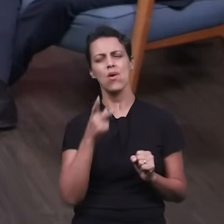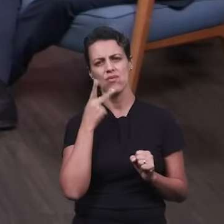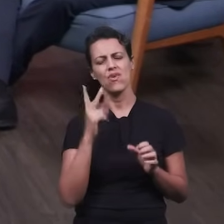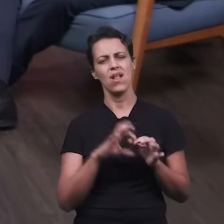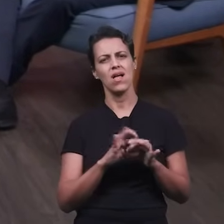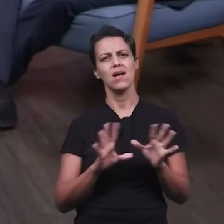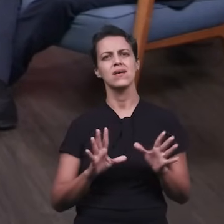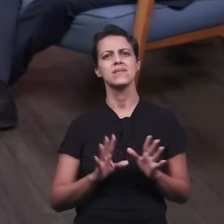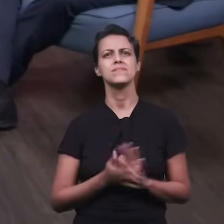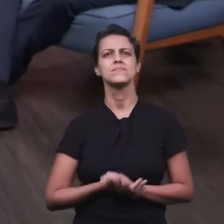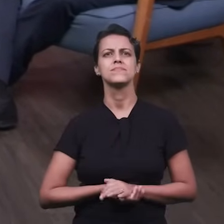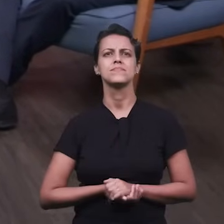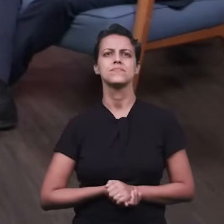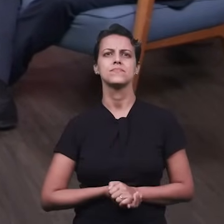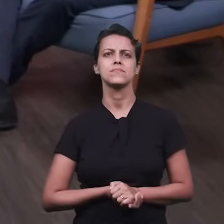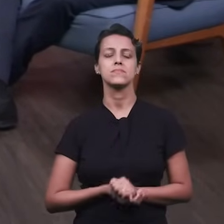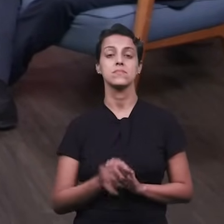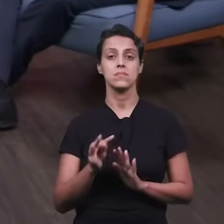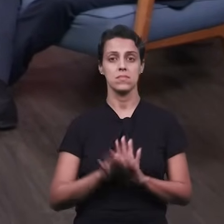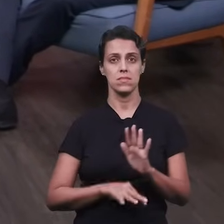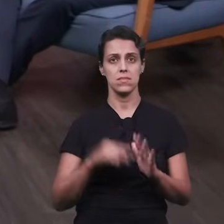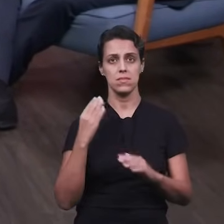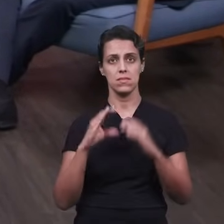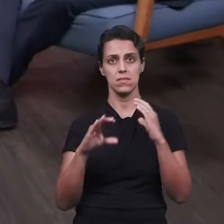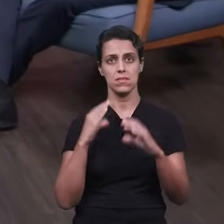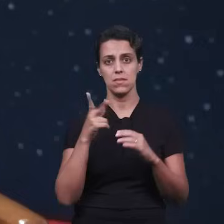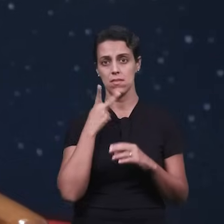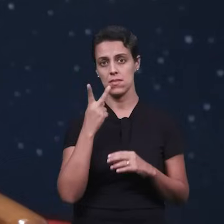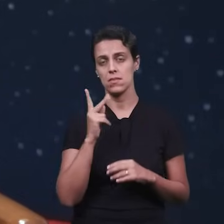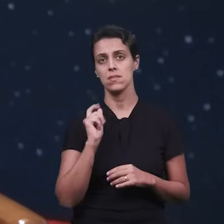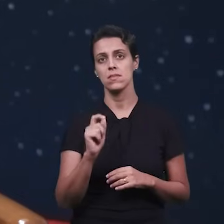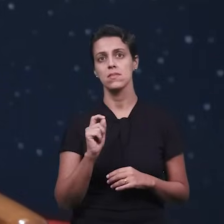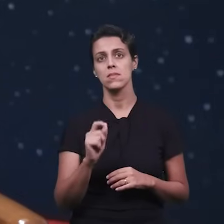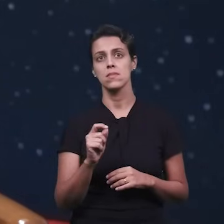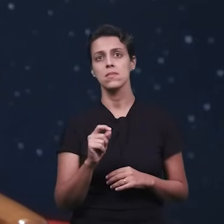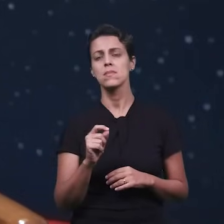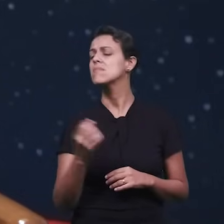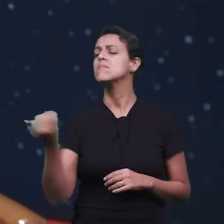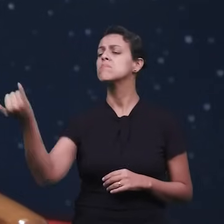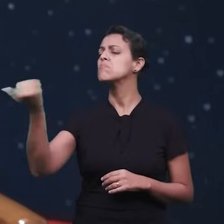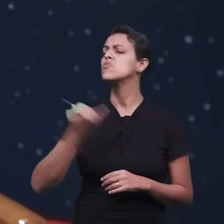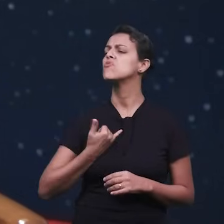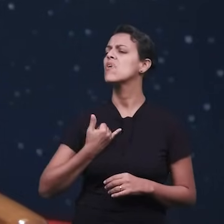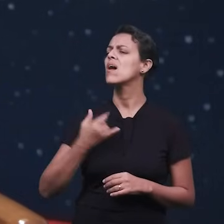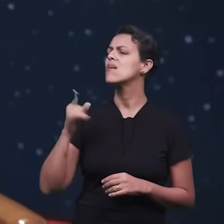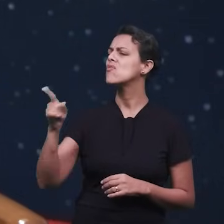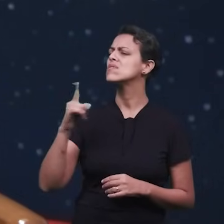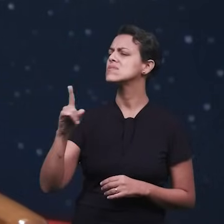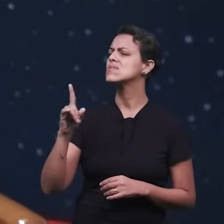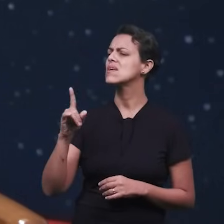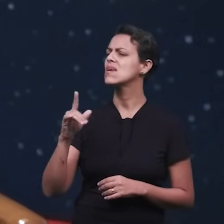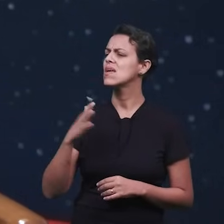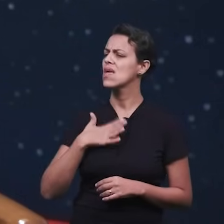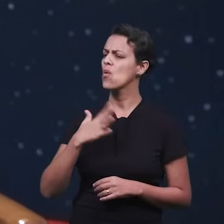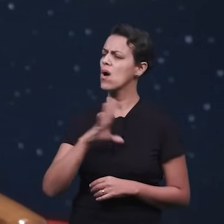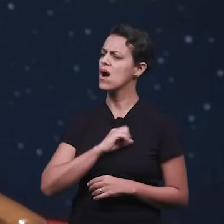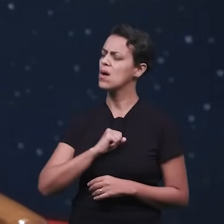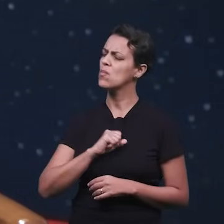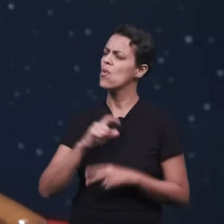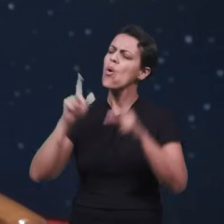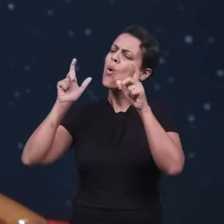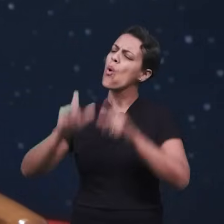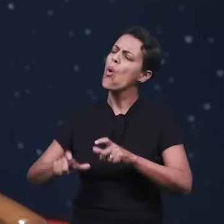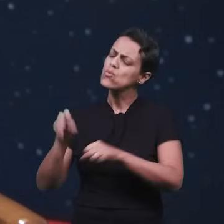favor, cita, Adriano. Esse é o para contextualizar. O texto de Cantares diz assim, dize-me, ó tu, a quem ama a minha alma,